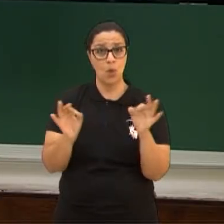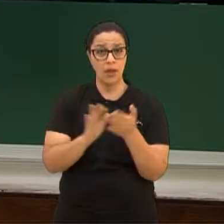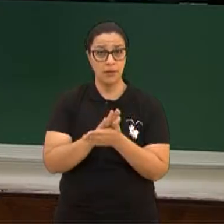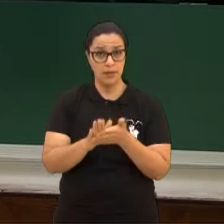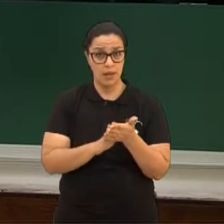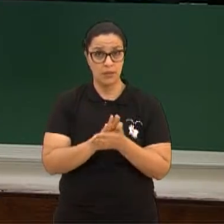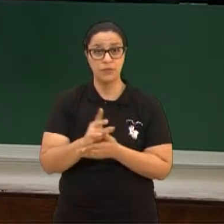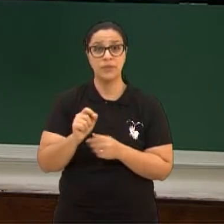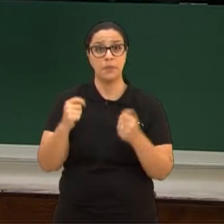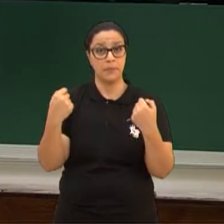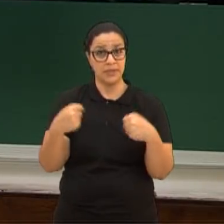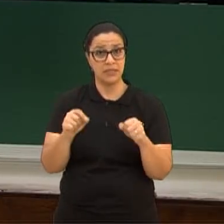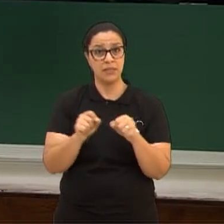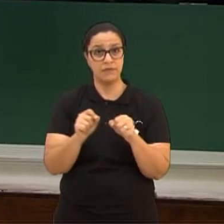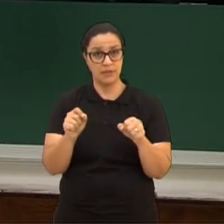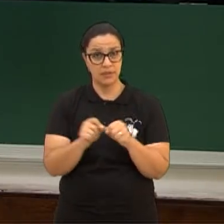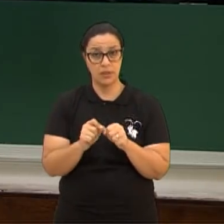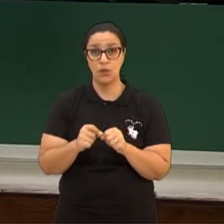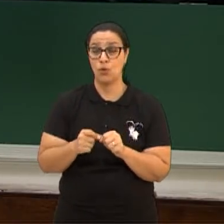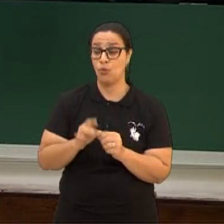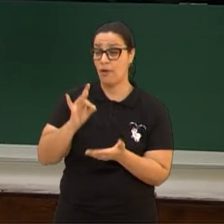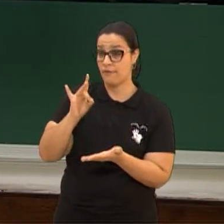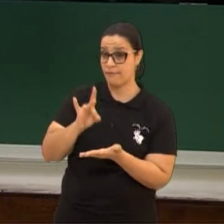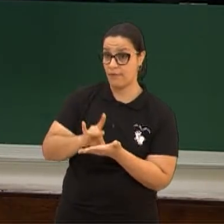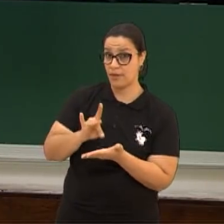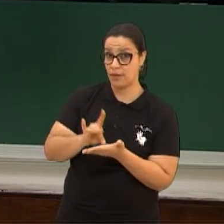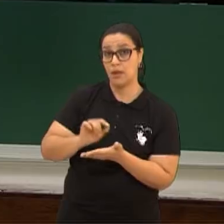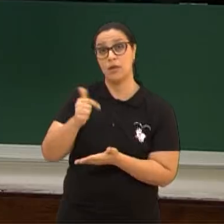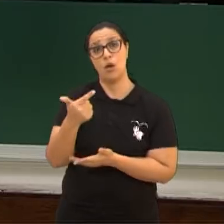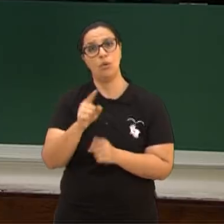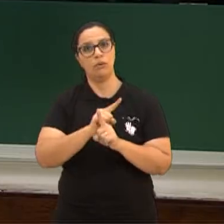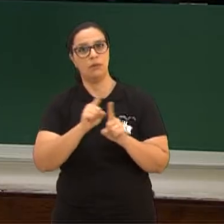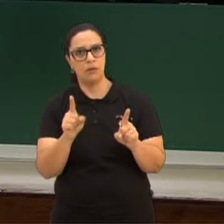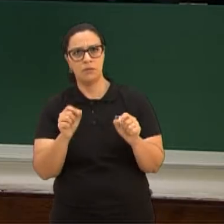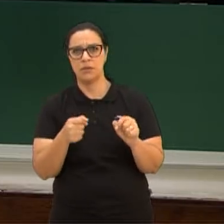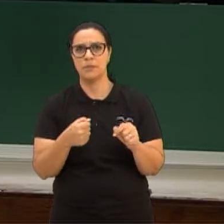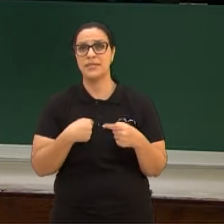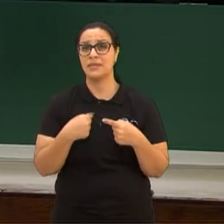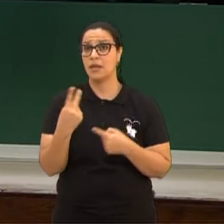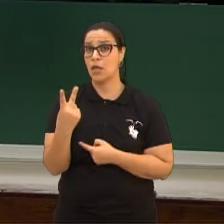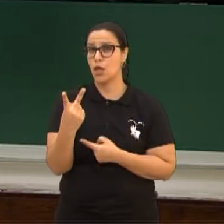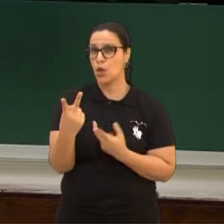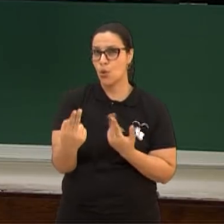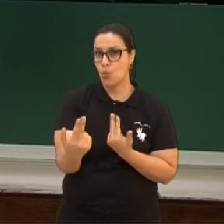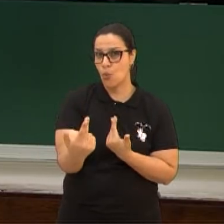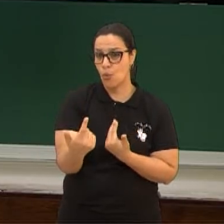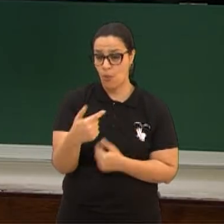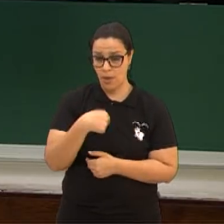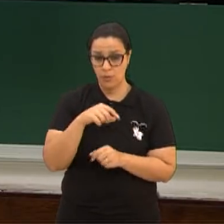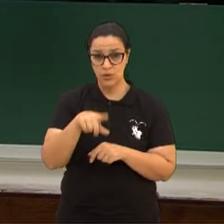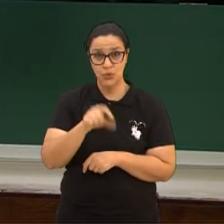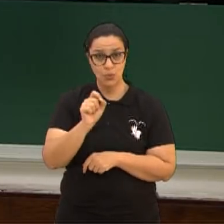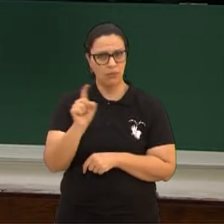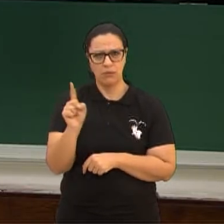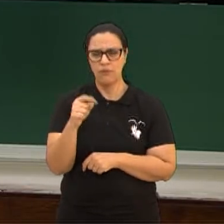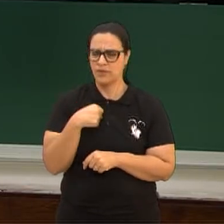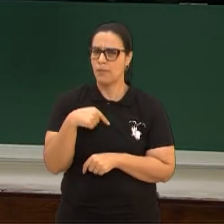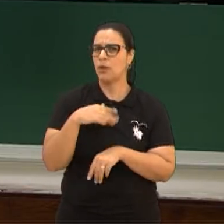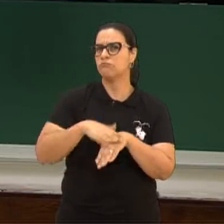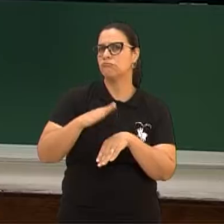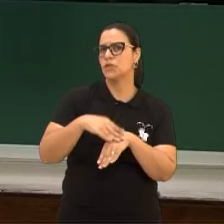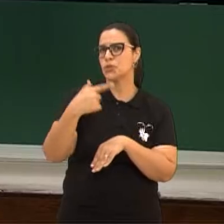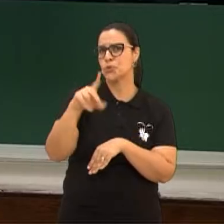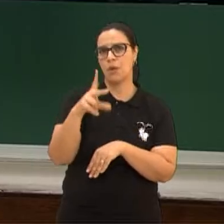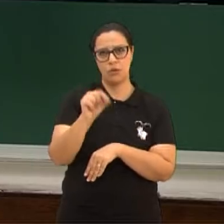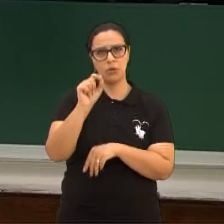problema. Você tem que fazer uma afirmativa e uma negativa, ok? Não precisa ser a mesma que a teacher optou aqui. Pode ser a que